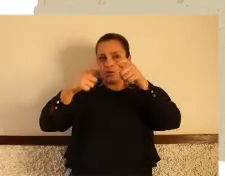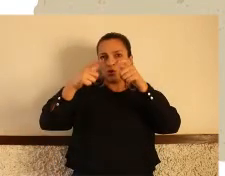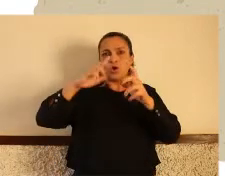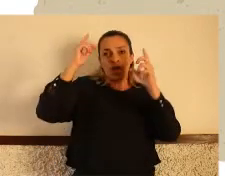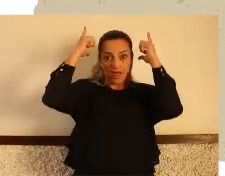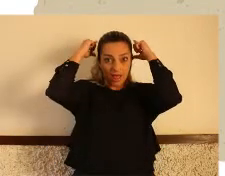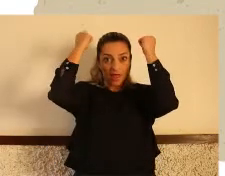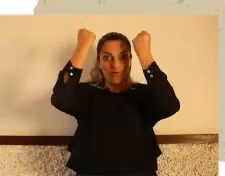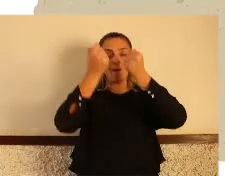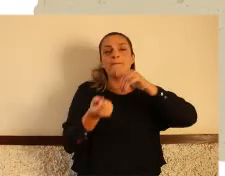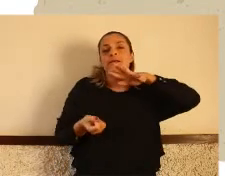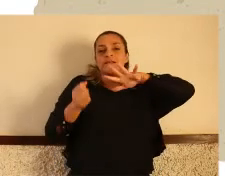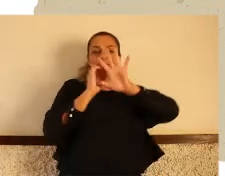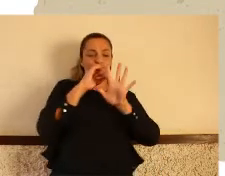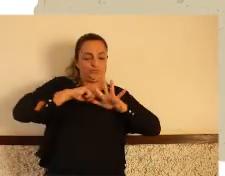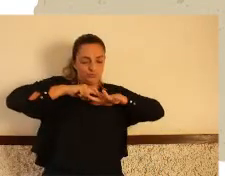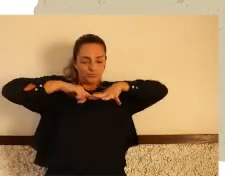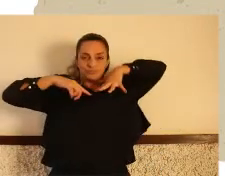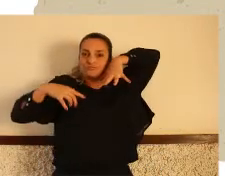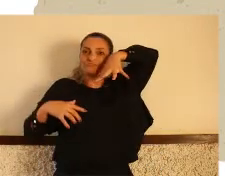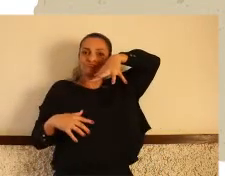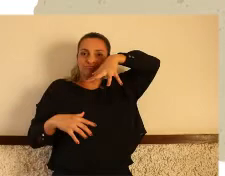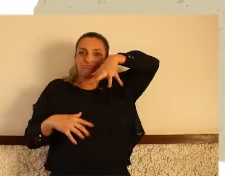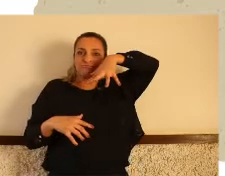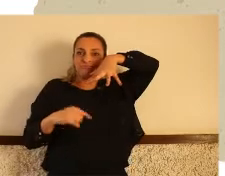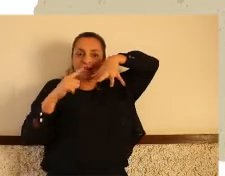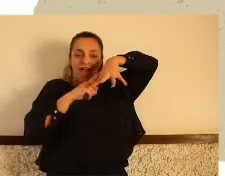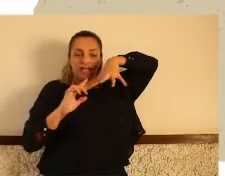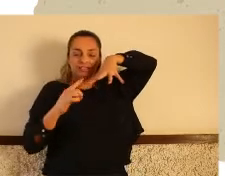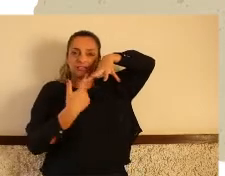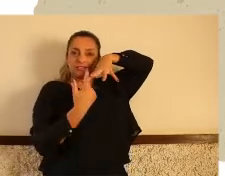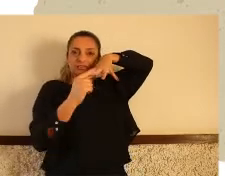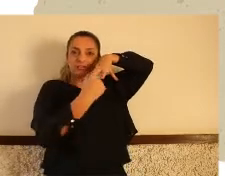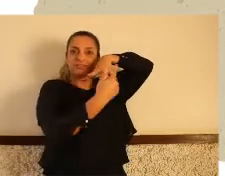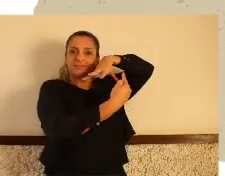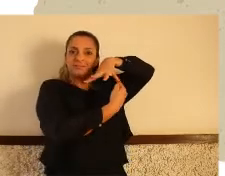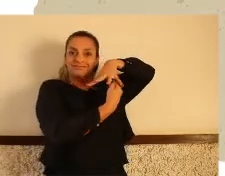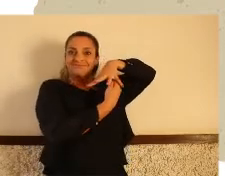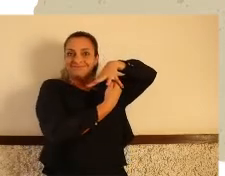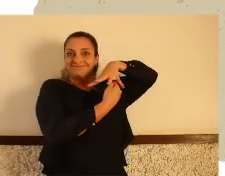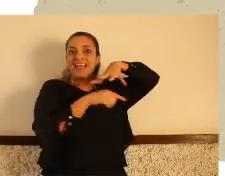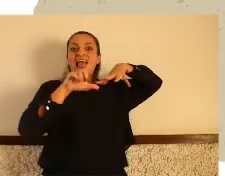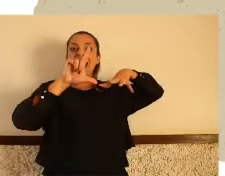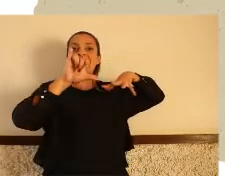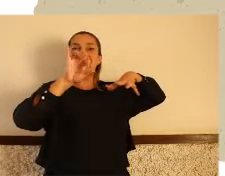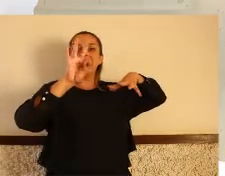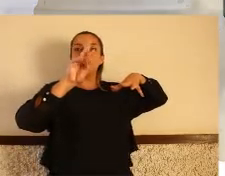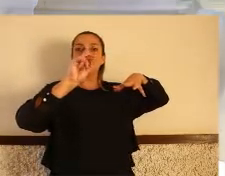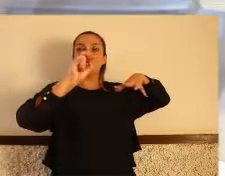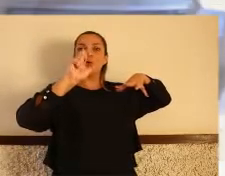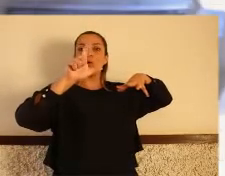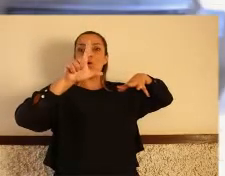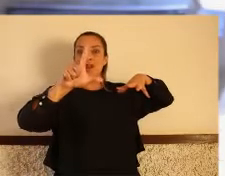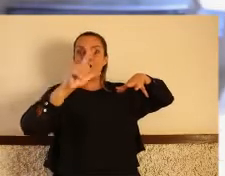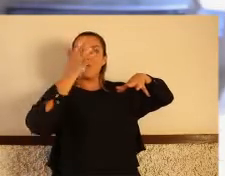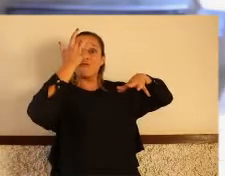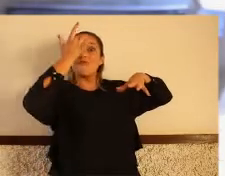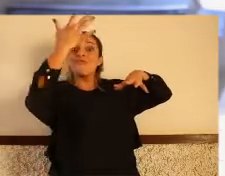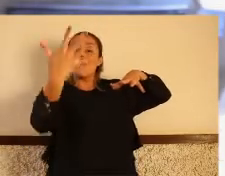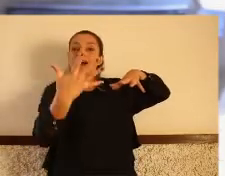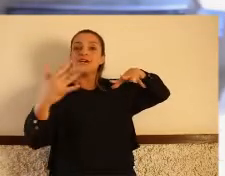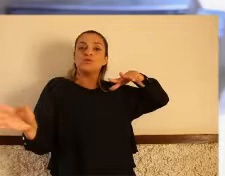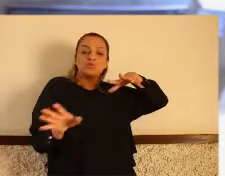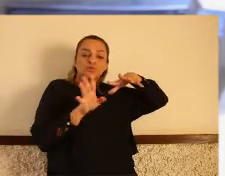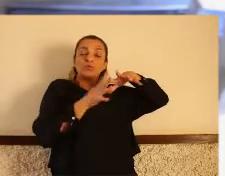numa mão aberta. Nós temos o chamado litoral recortado. O litoral recortado facilita